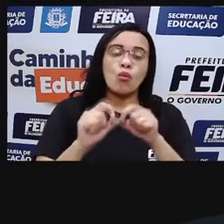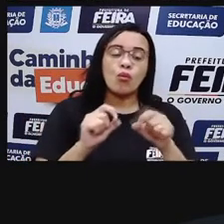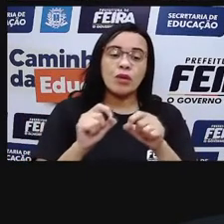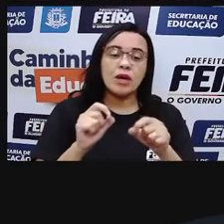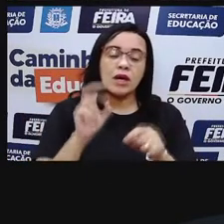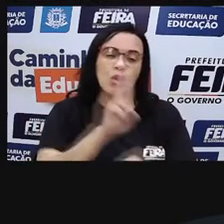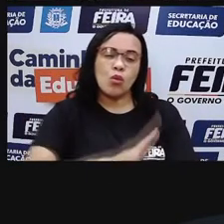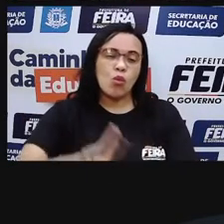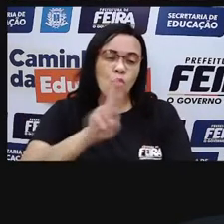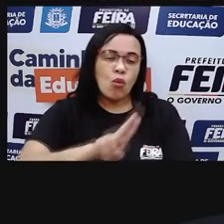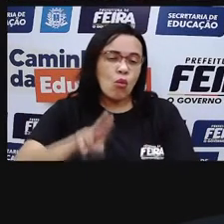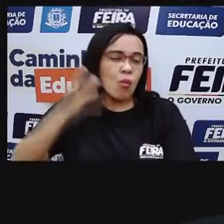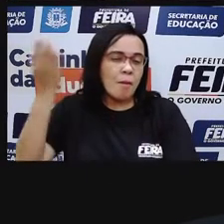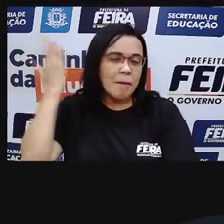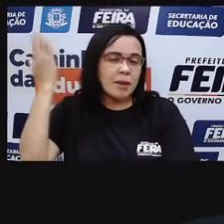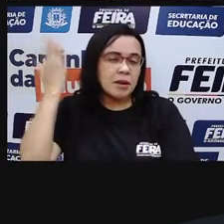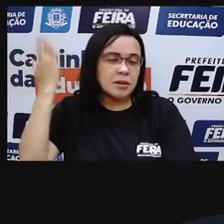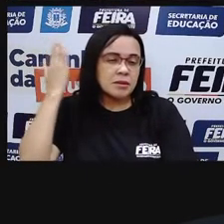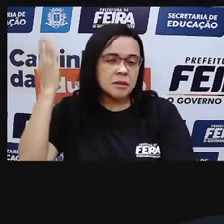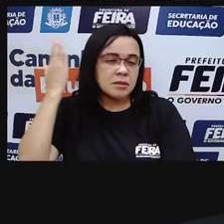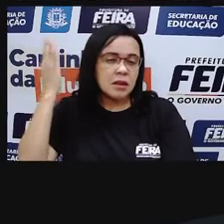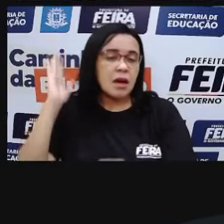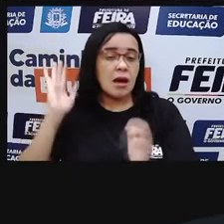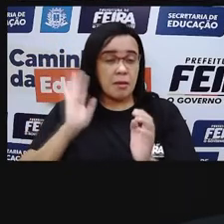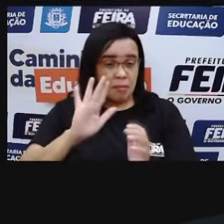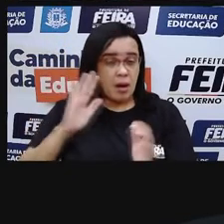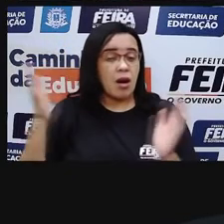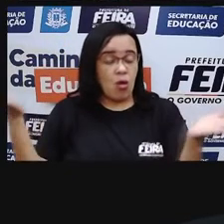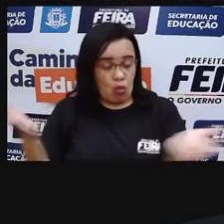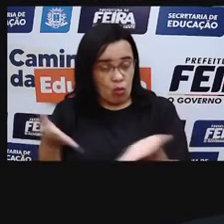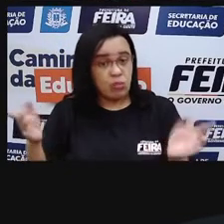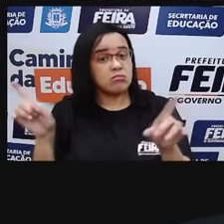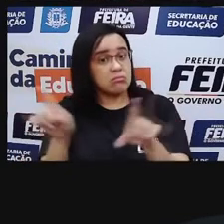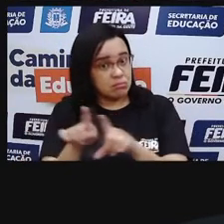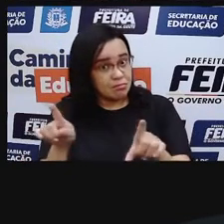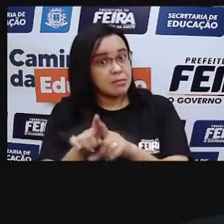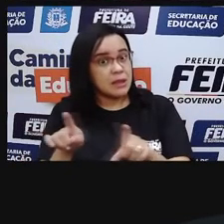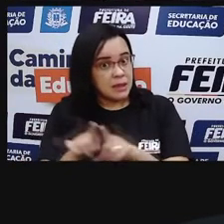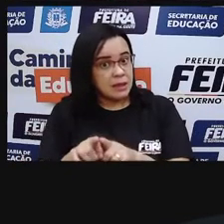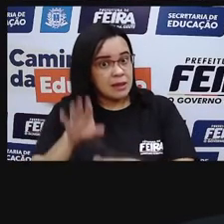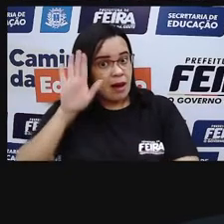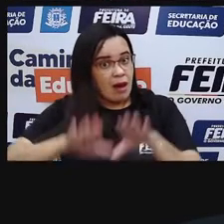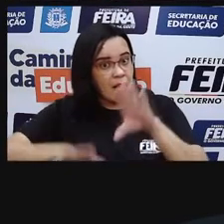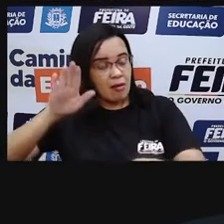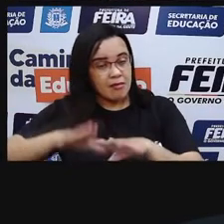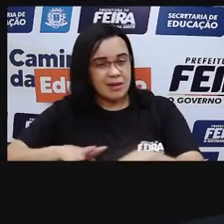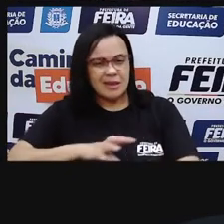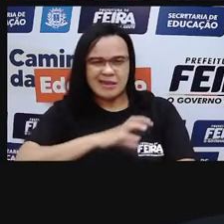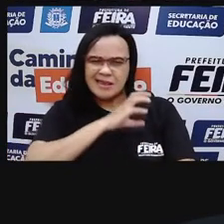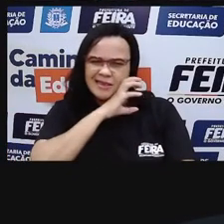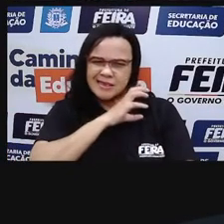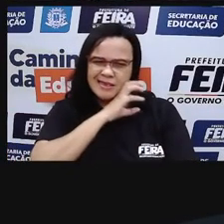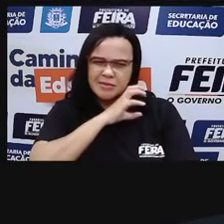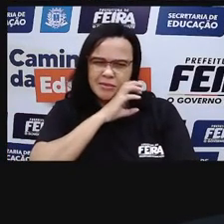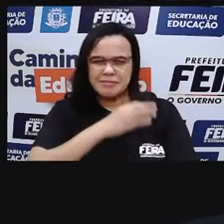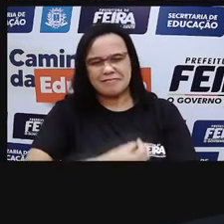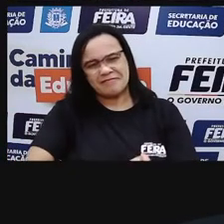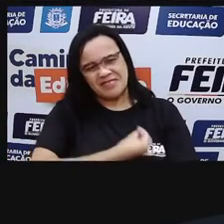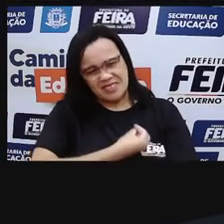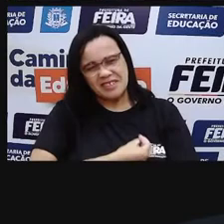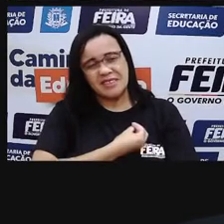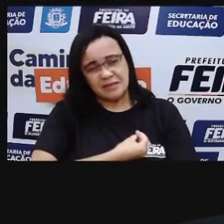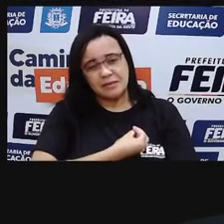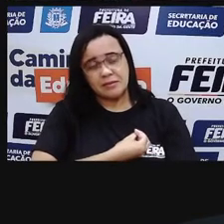tem utilizado bem menos, mas ainda é presente, estudo com animais vivos, como roedores, ratos, a gente utiliza às